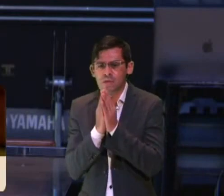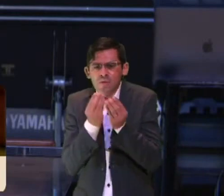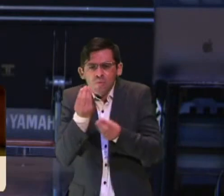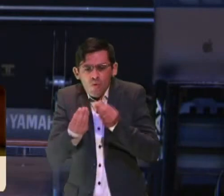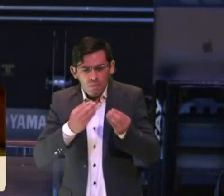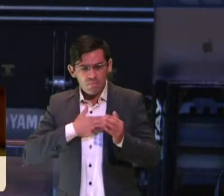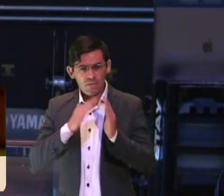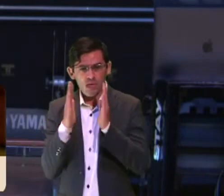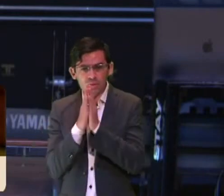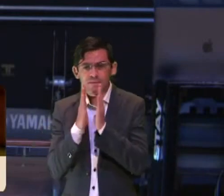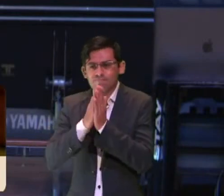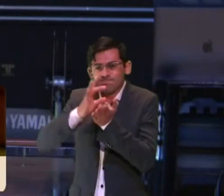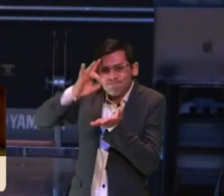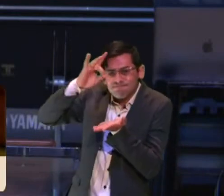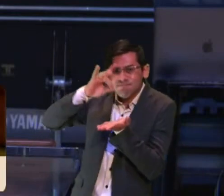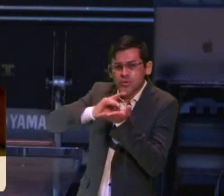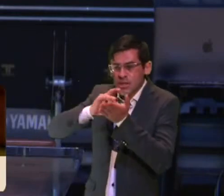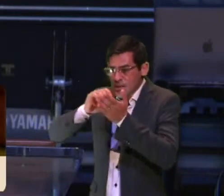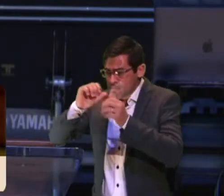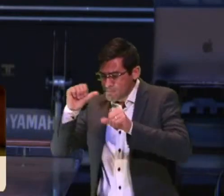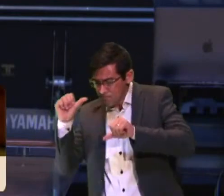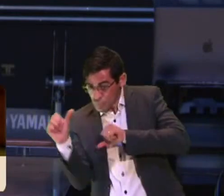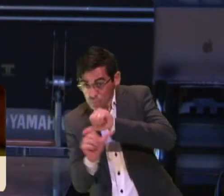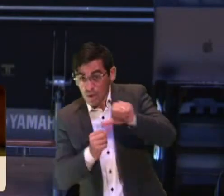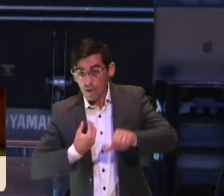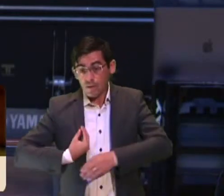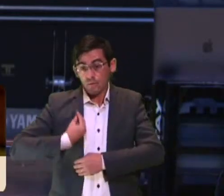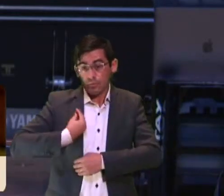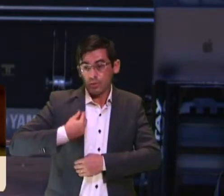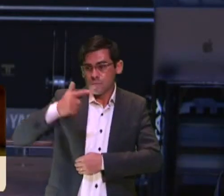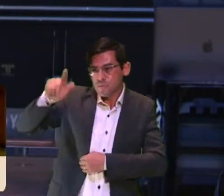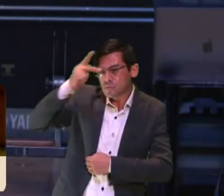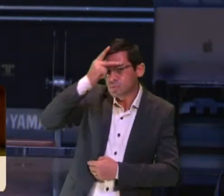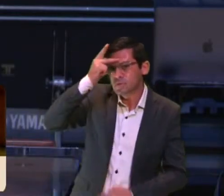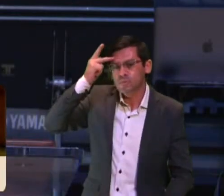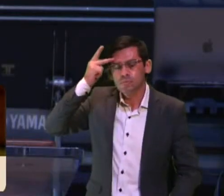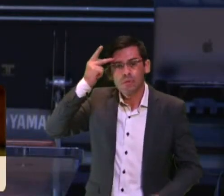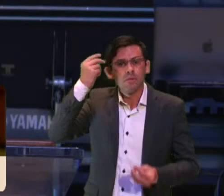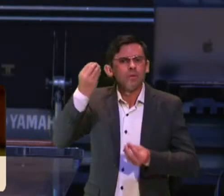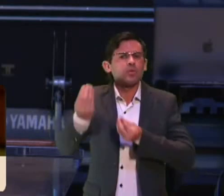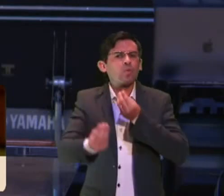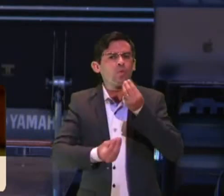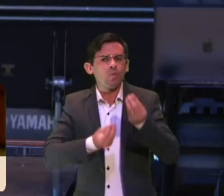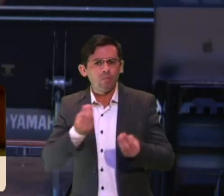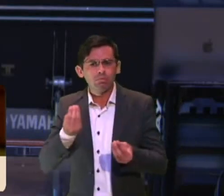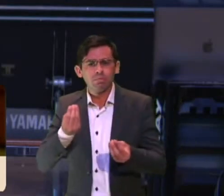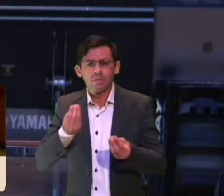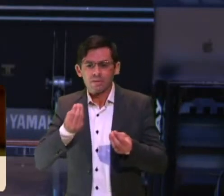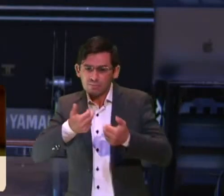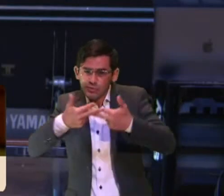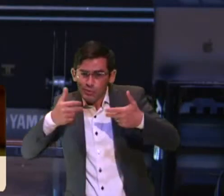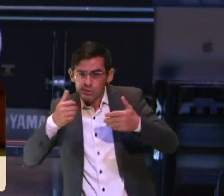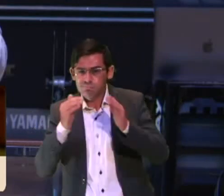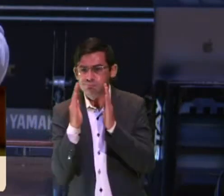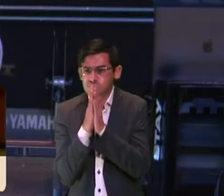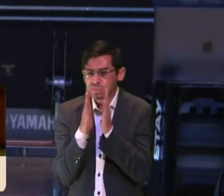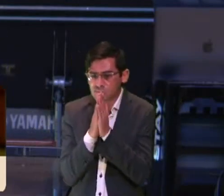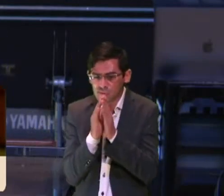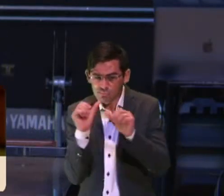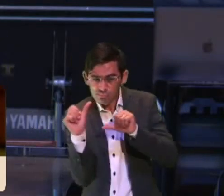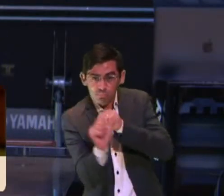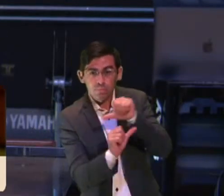oração pode sim mudar a vida de alguém? Como a minha oração pode mudar realidades à minha volta?